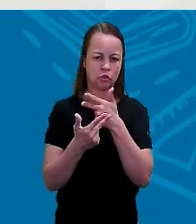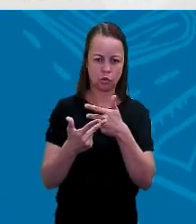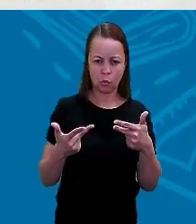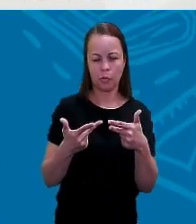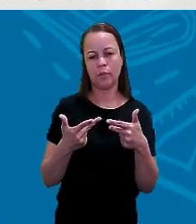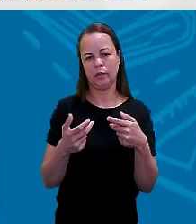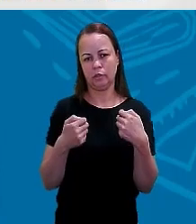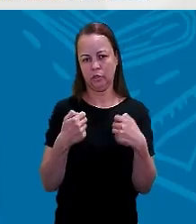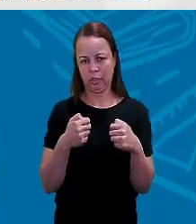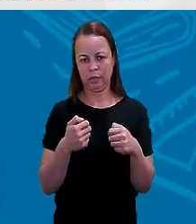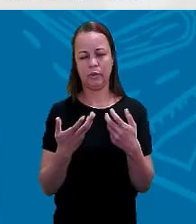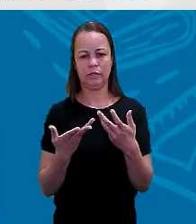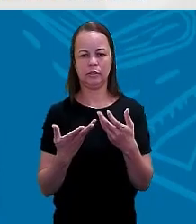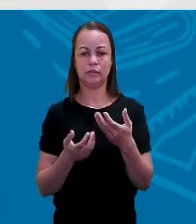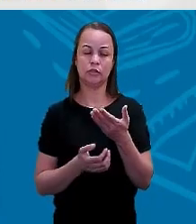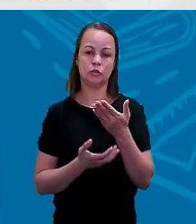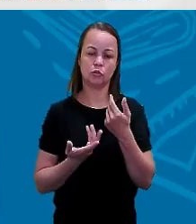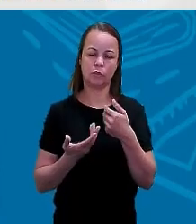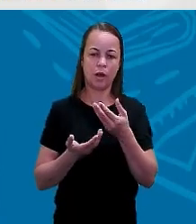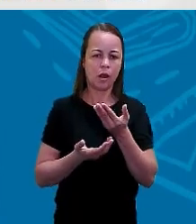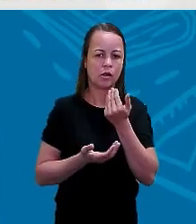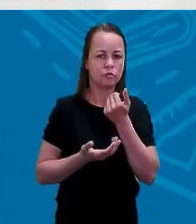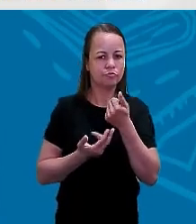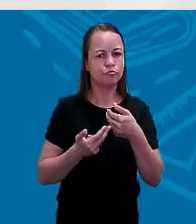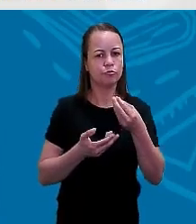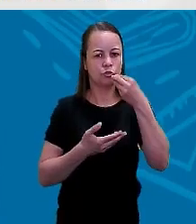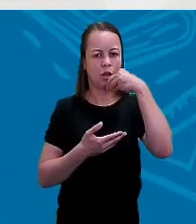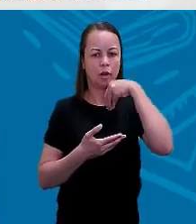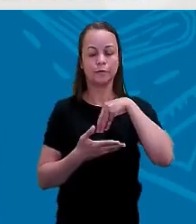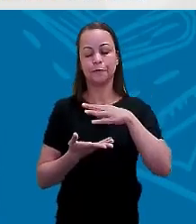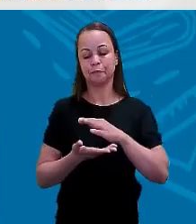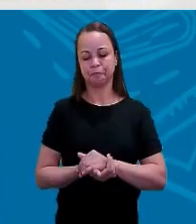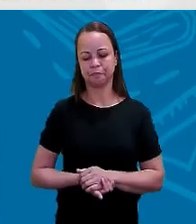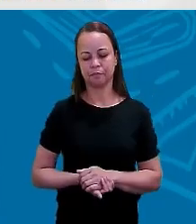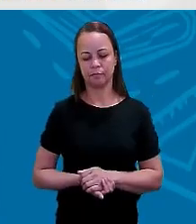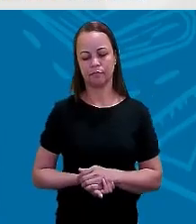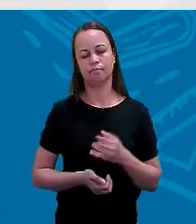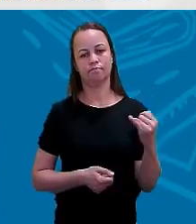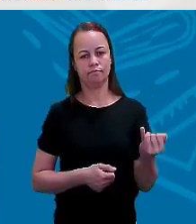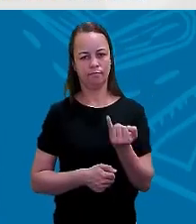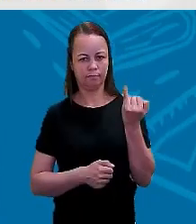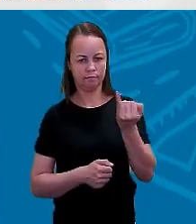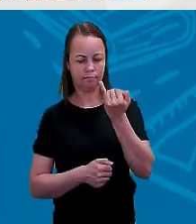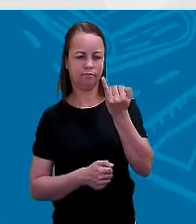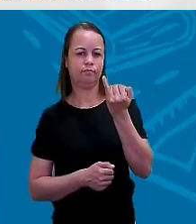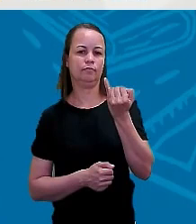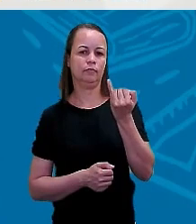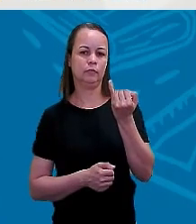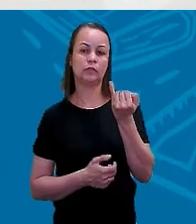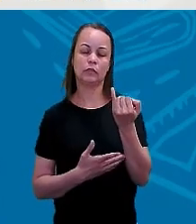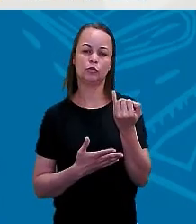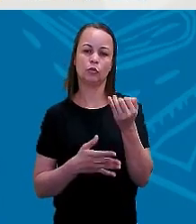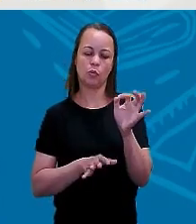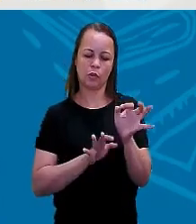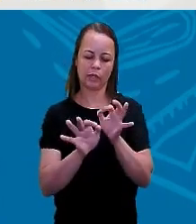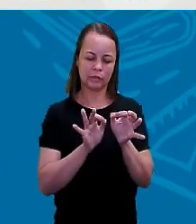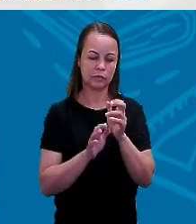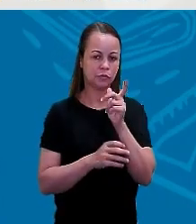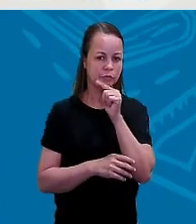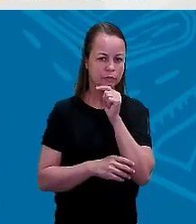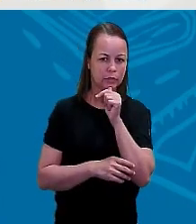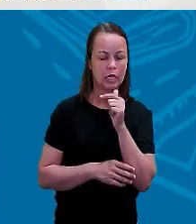que nós vamos ingerir, tá certo? Então, daí a importância desse tratamento da água para